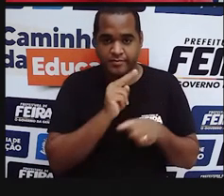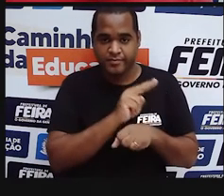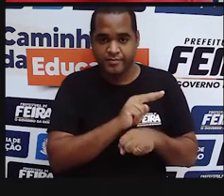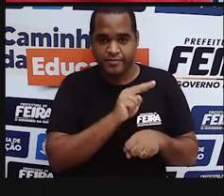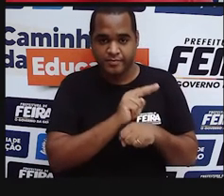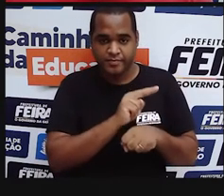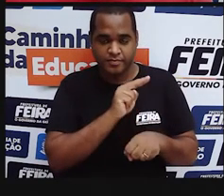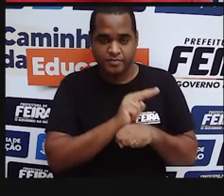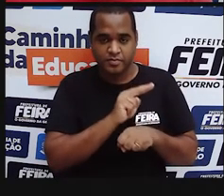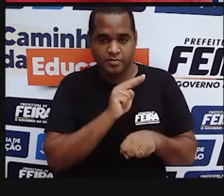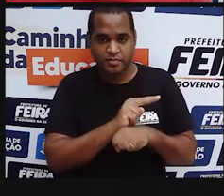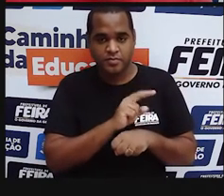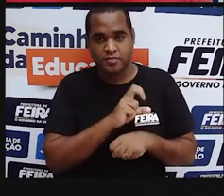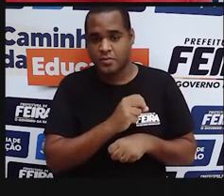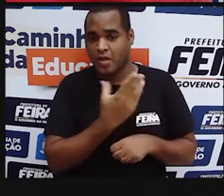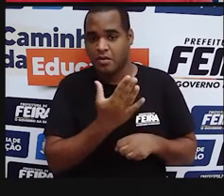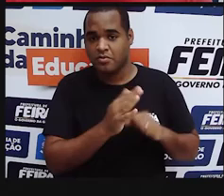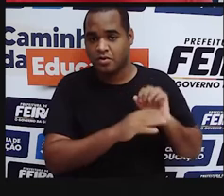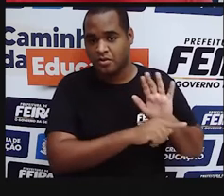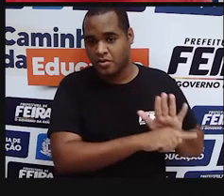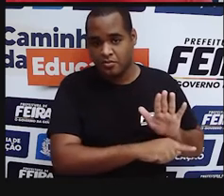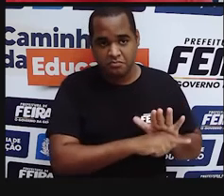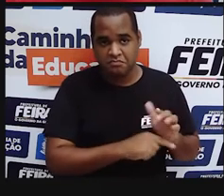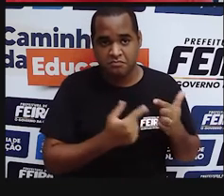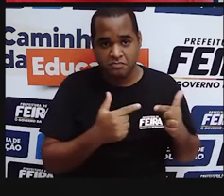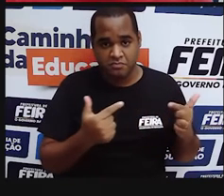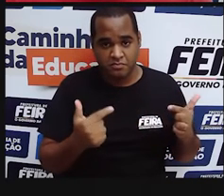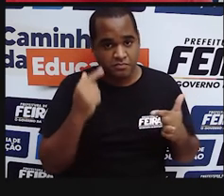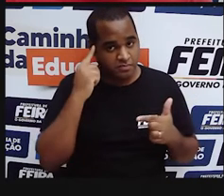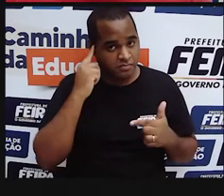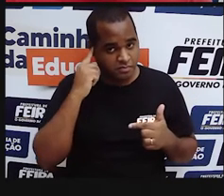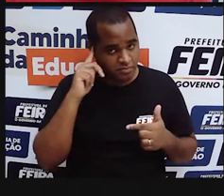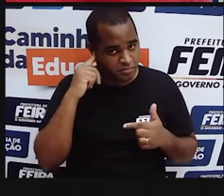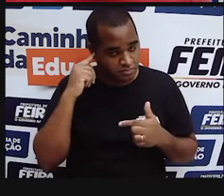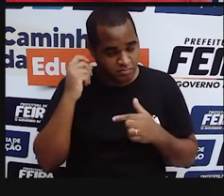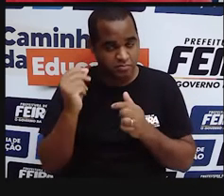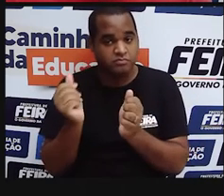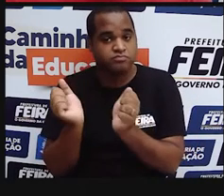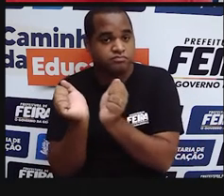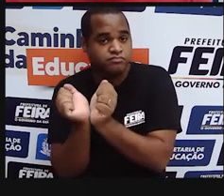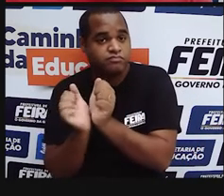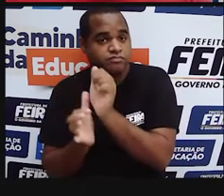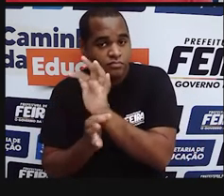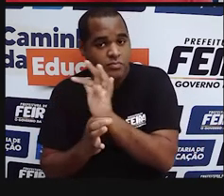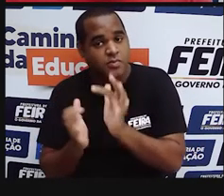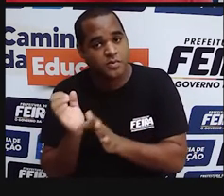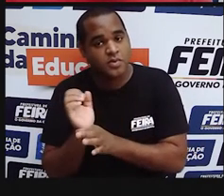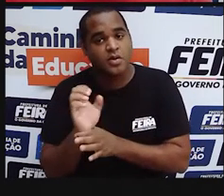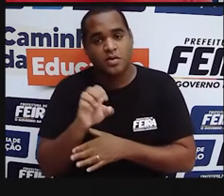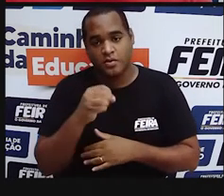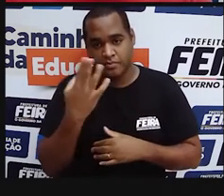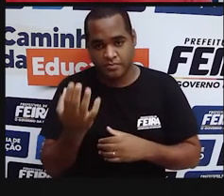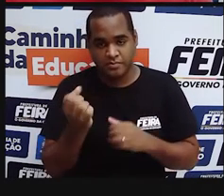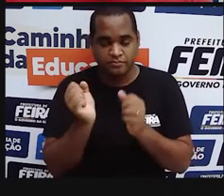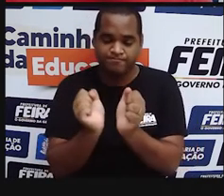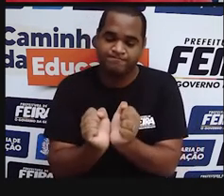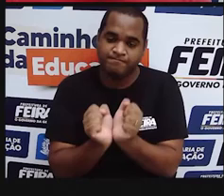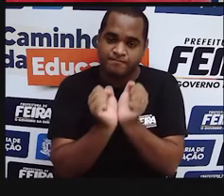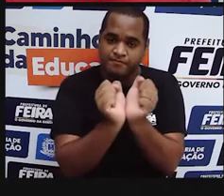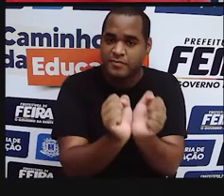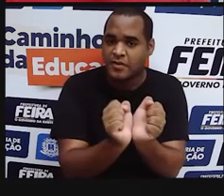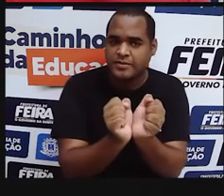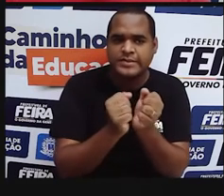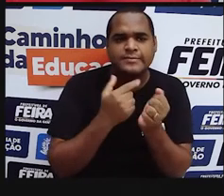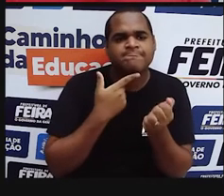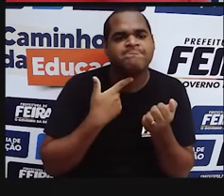família e acabou gerando empréstimos que ele não honra, e aí ele acaba se escravizando, ou a própria pessoa poderia se colocar como